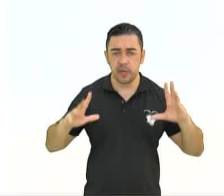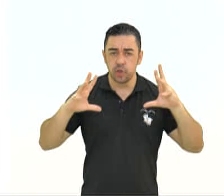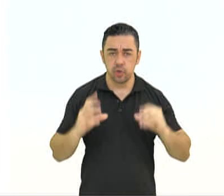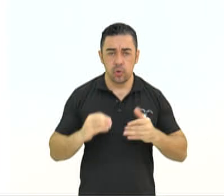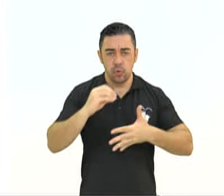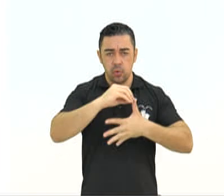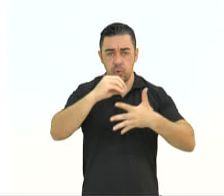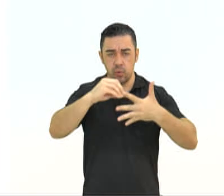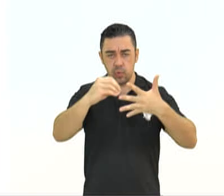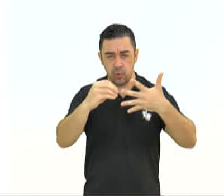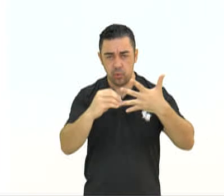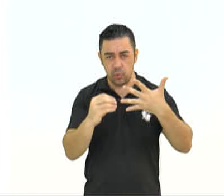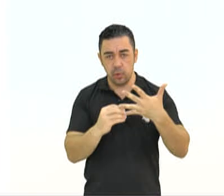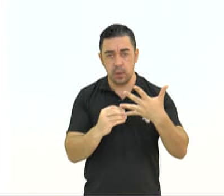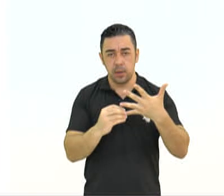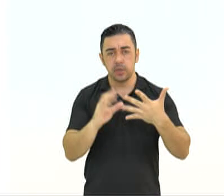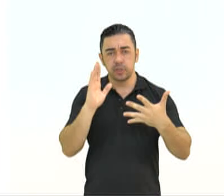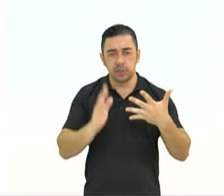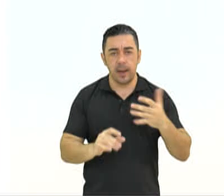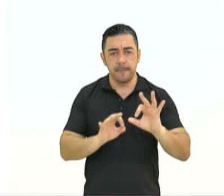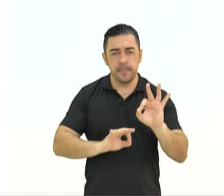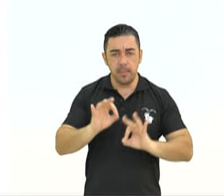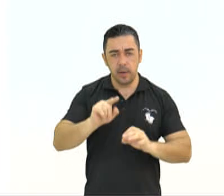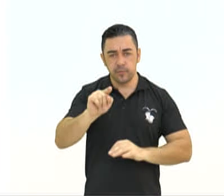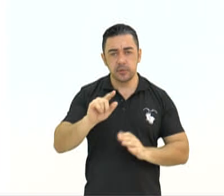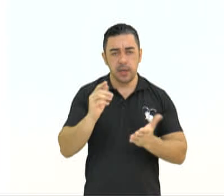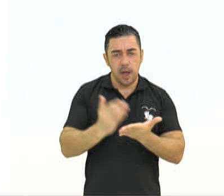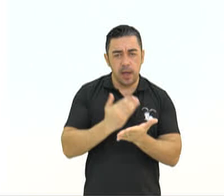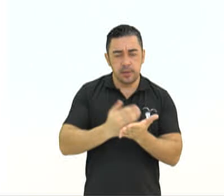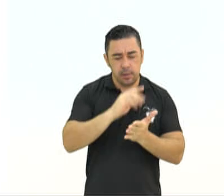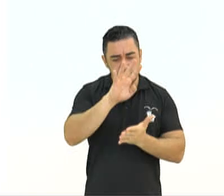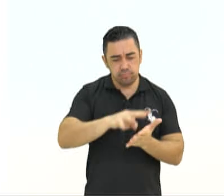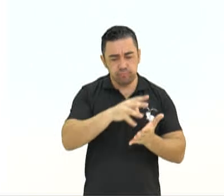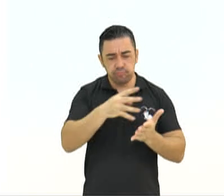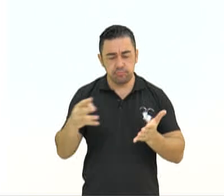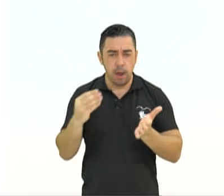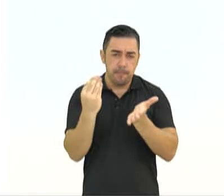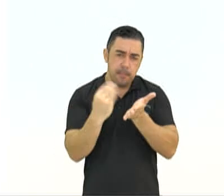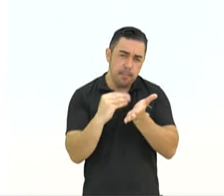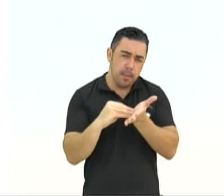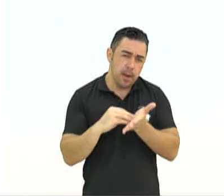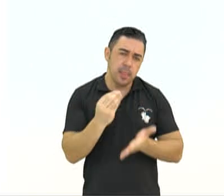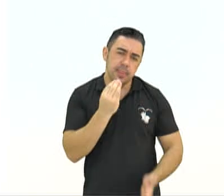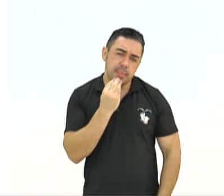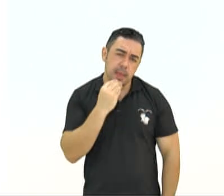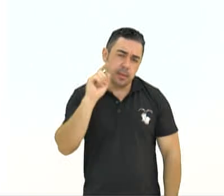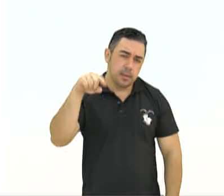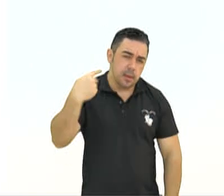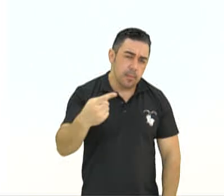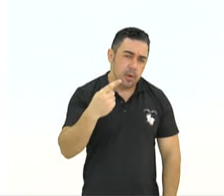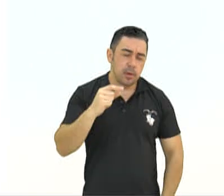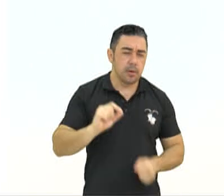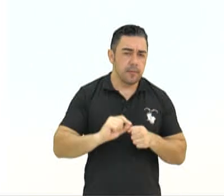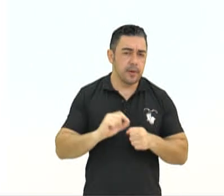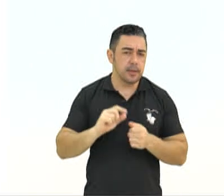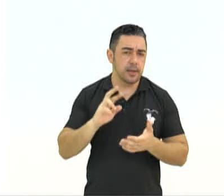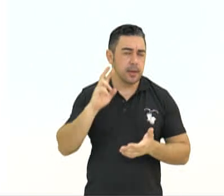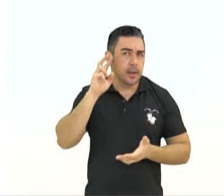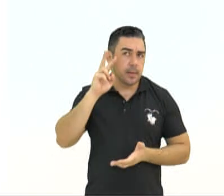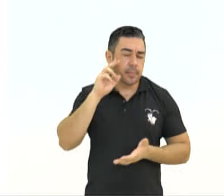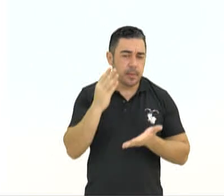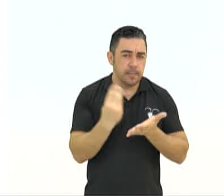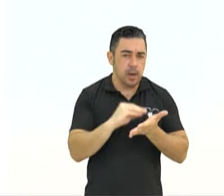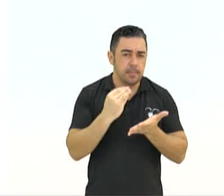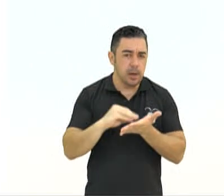grupos. E agora você já consegue montar, inclusive, com o seu caderno bem bonitinho e colocar aí sozinho. Né? Então, tente fazer depois, lembrando lá você sozinho, se você